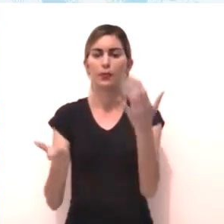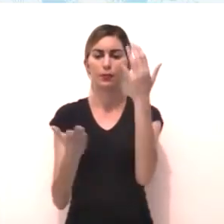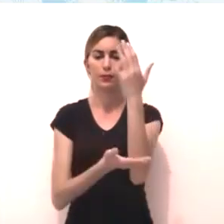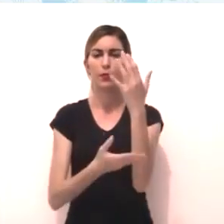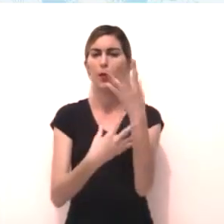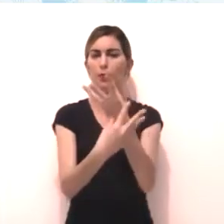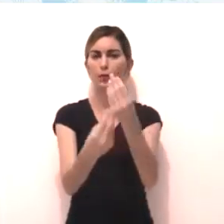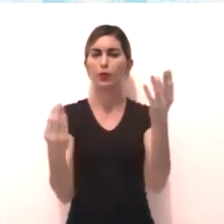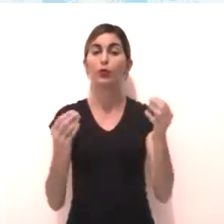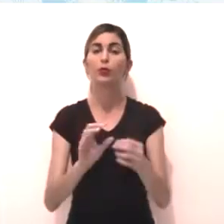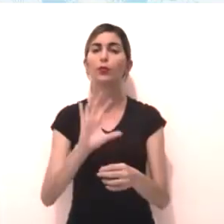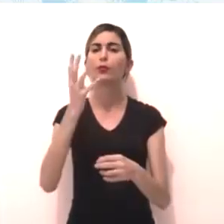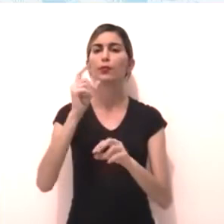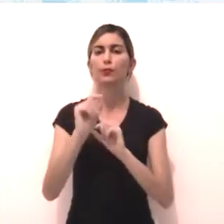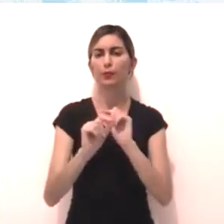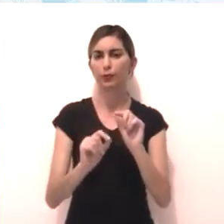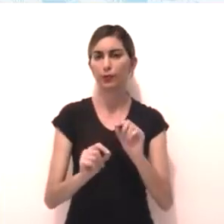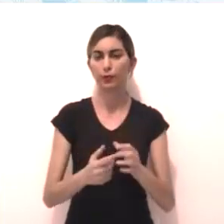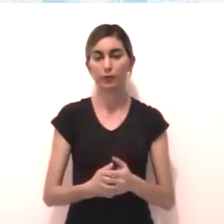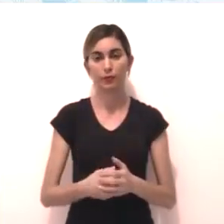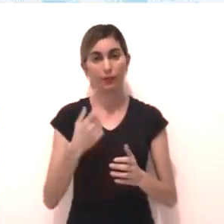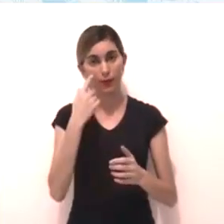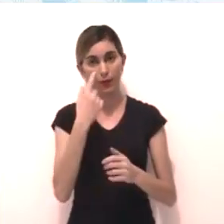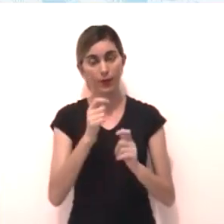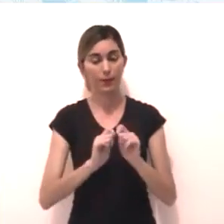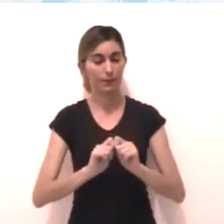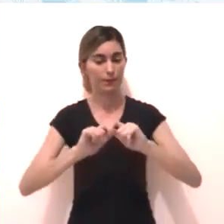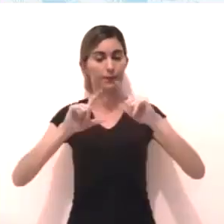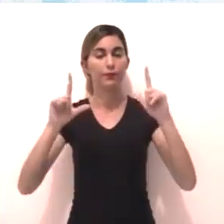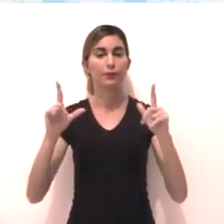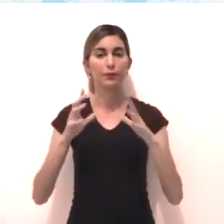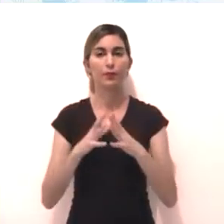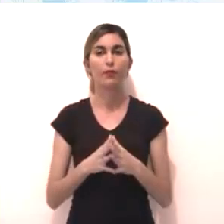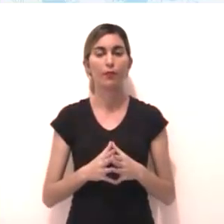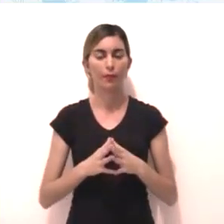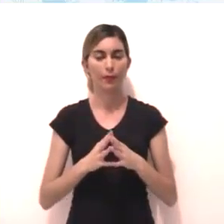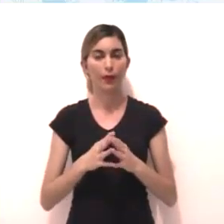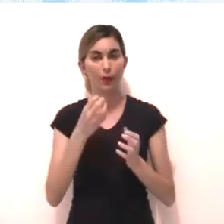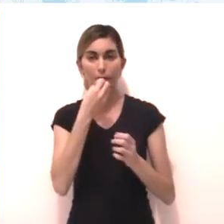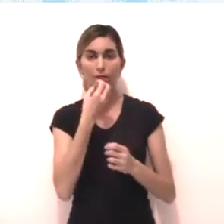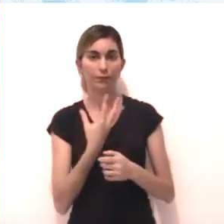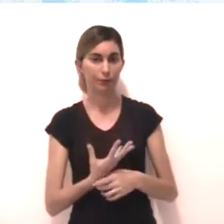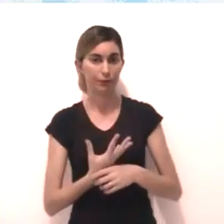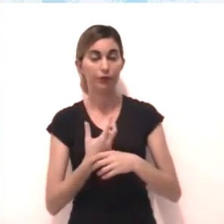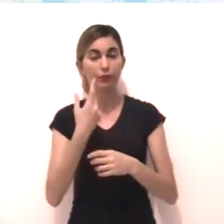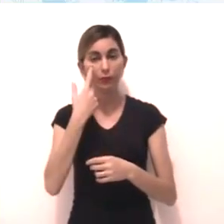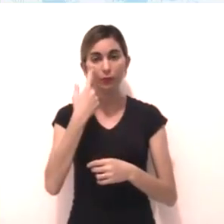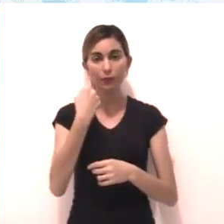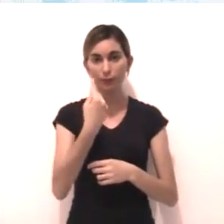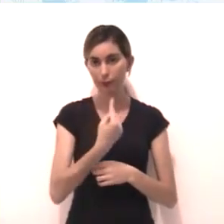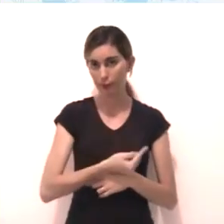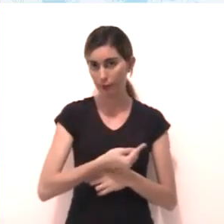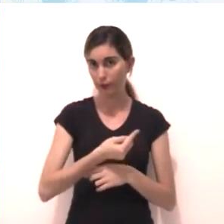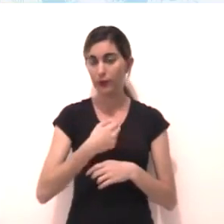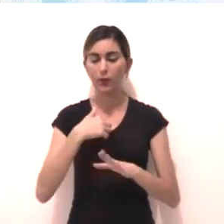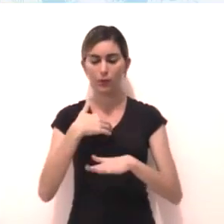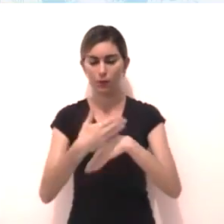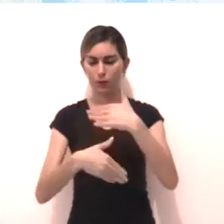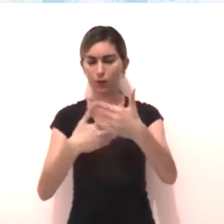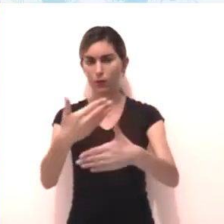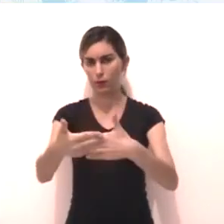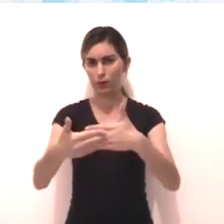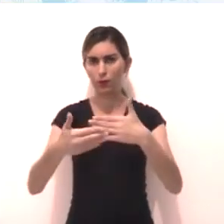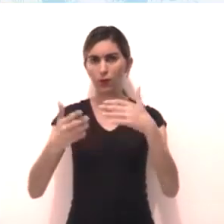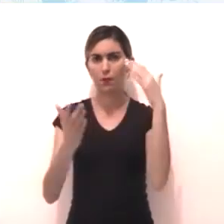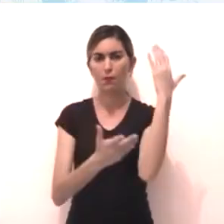assim? Vamos ver nas próximas imagens. Bom, a gente vai ver que esse